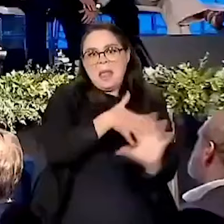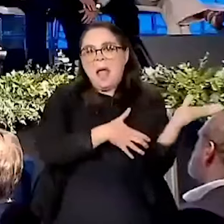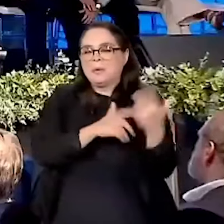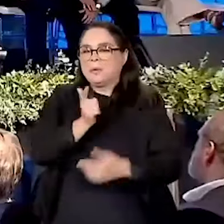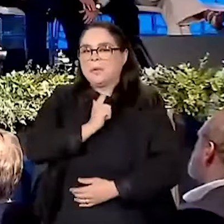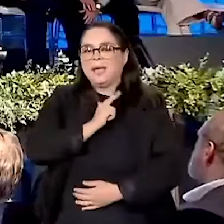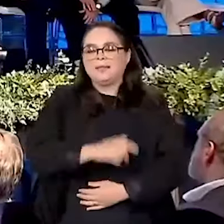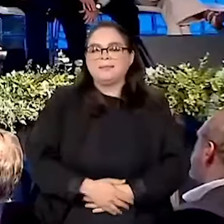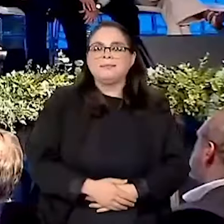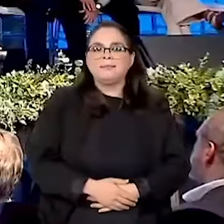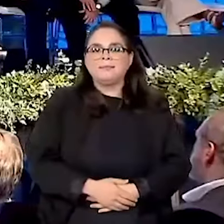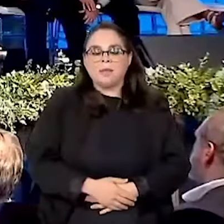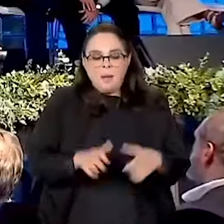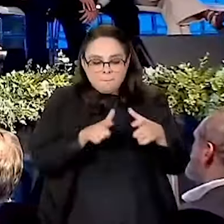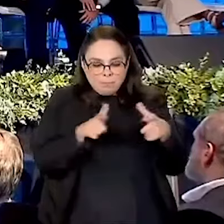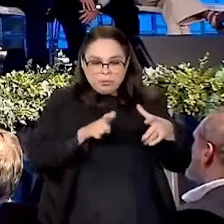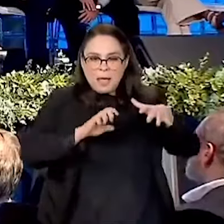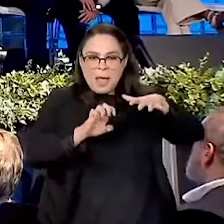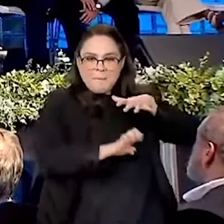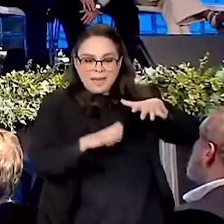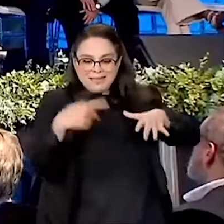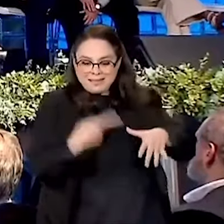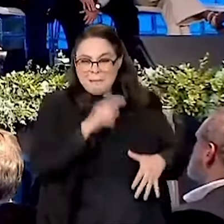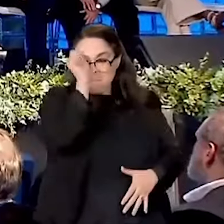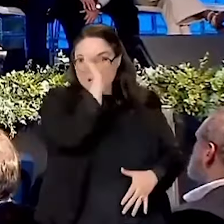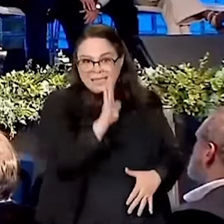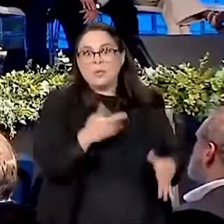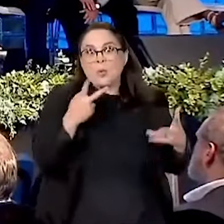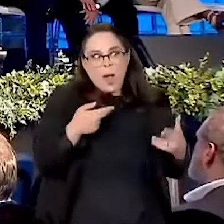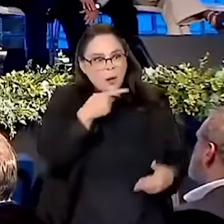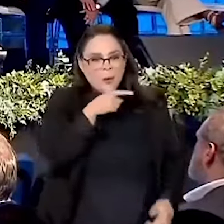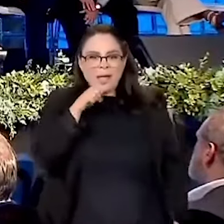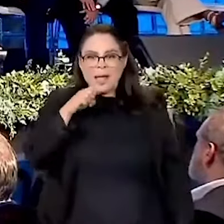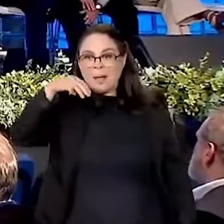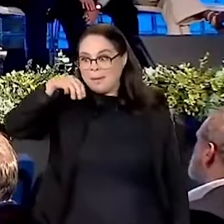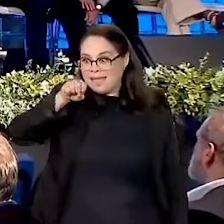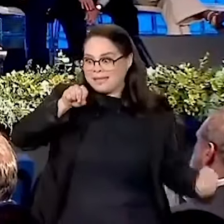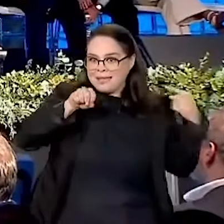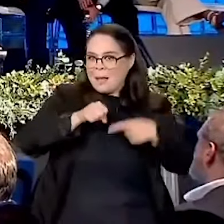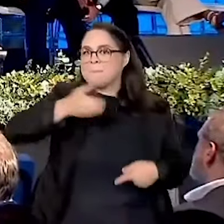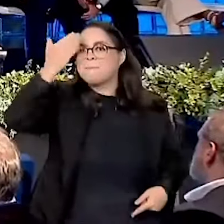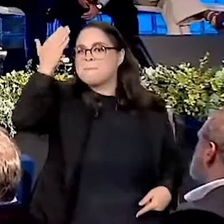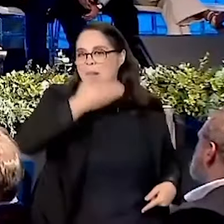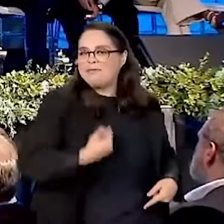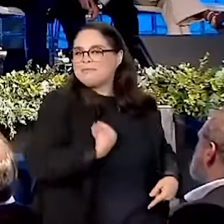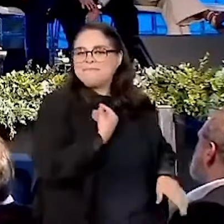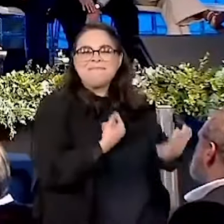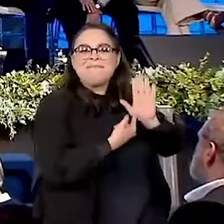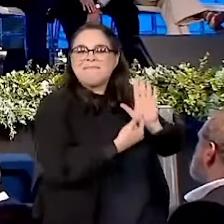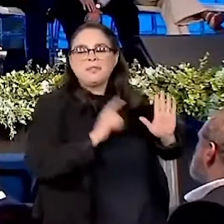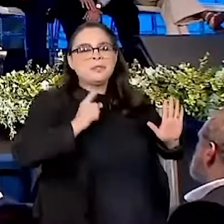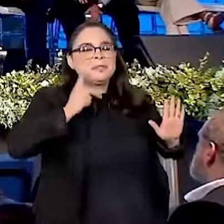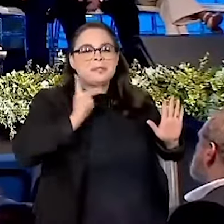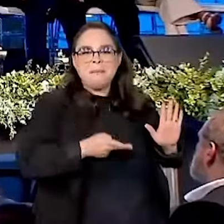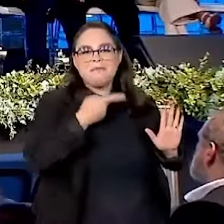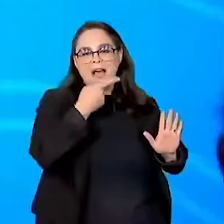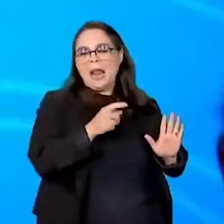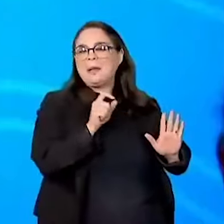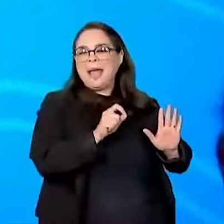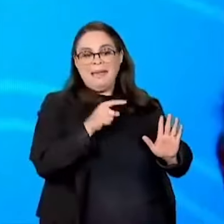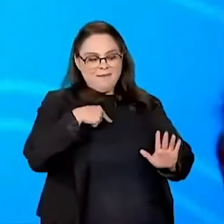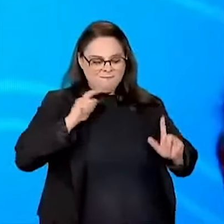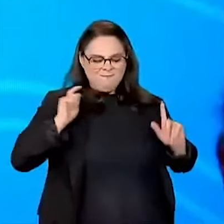A expansão de uma empresa farmacêutica brasileira, como a EMS, é mais uma demonstração daquilo que sempre reafirmo,